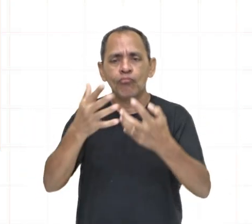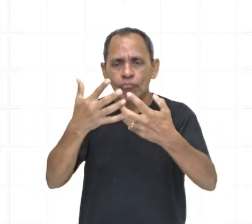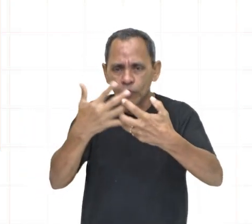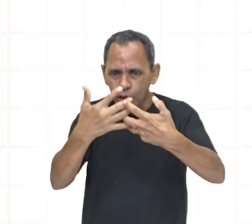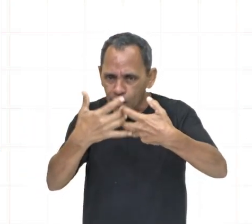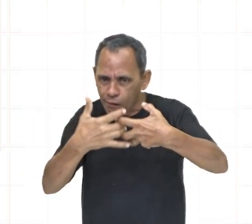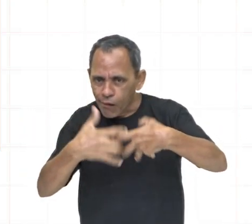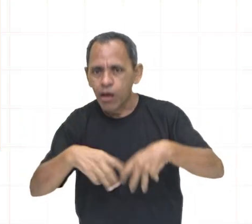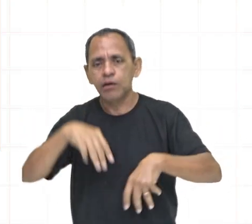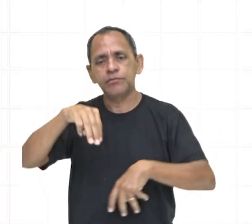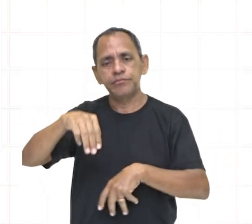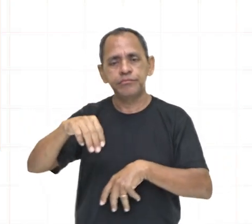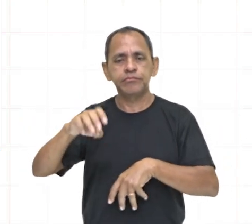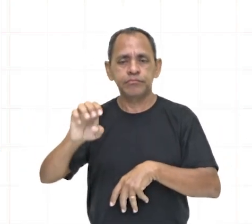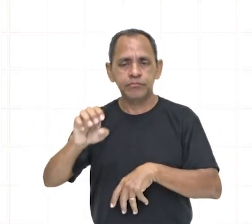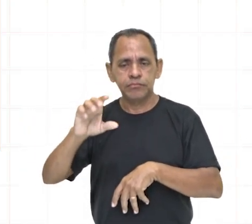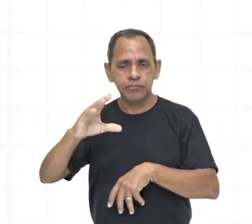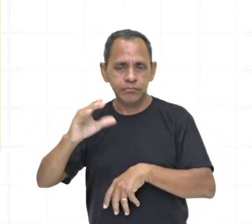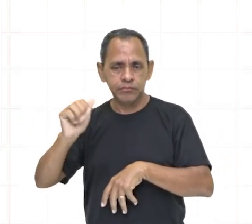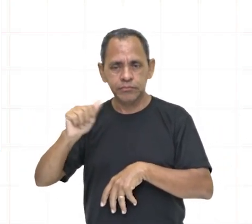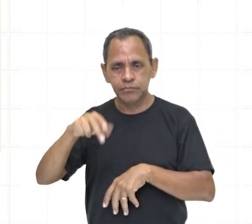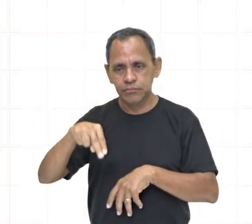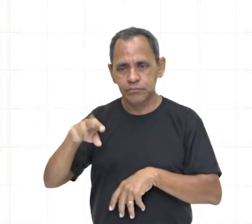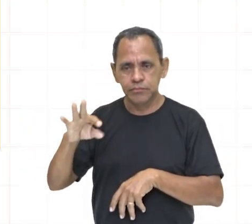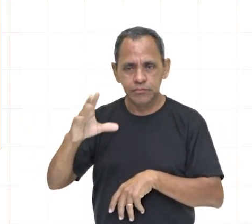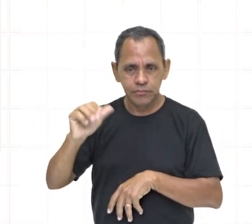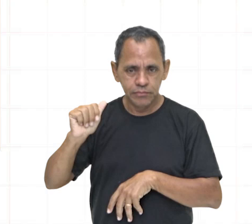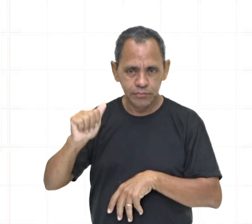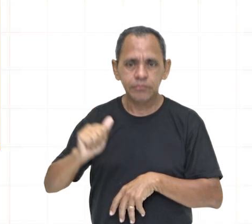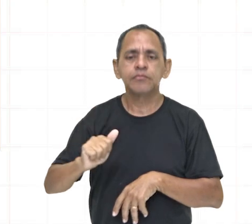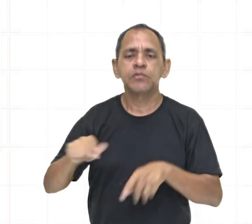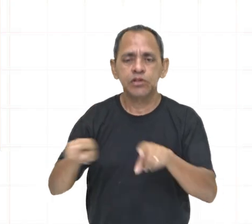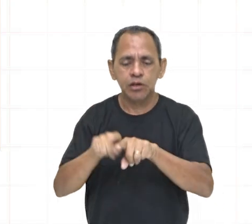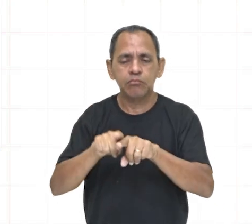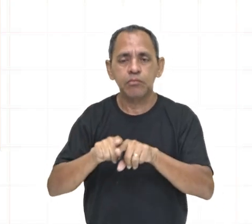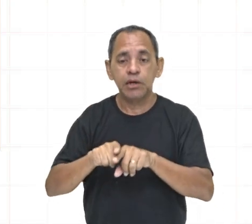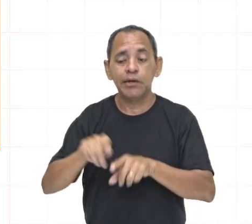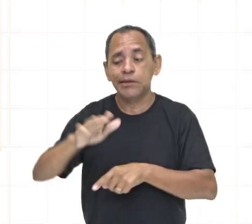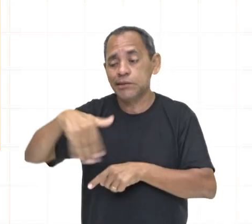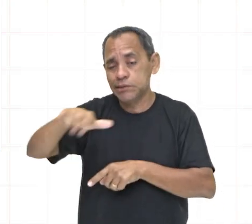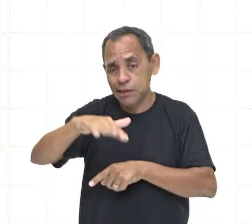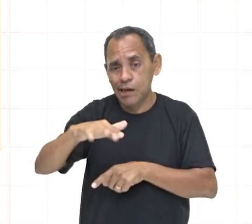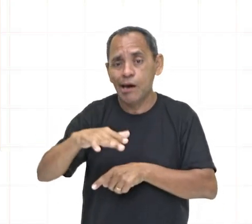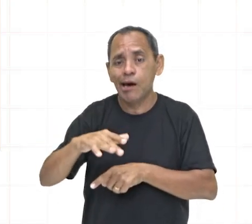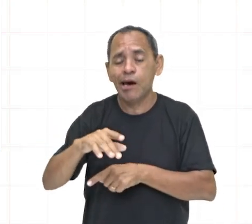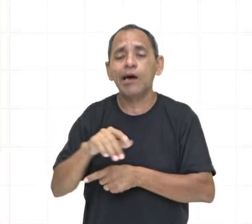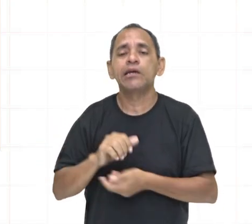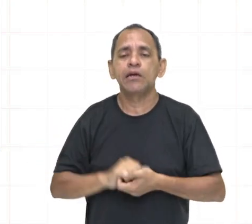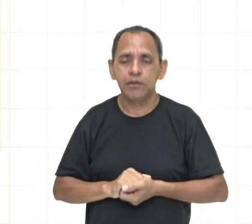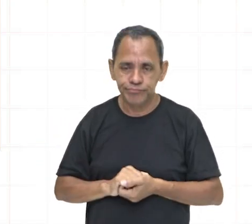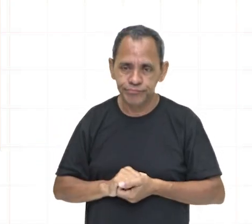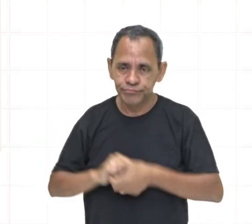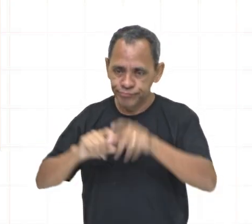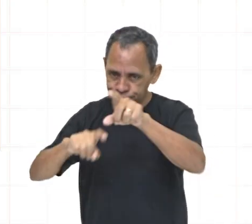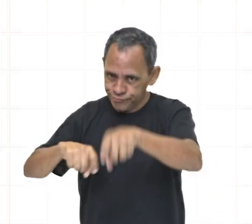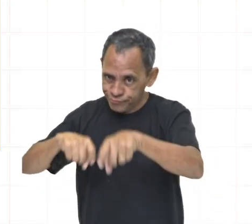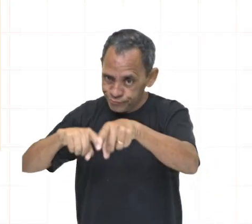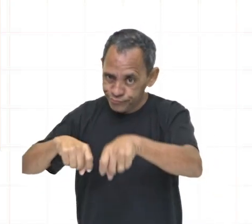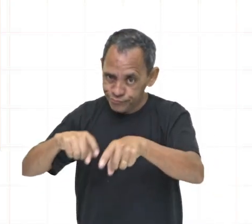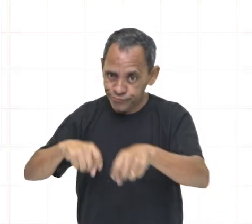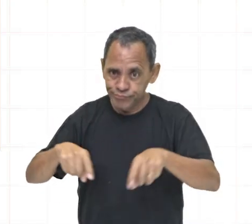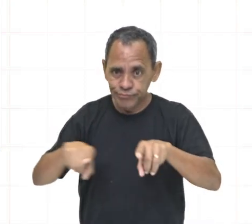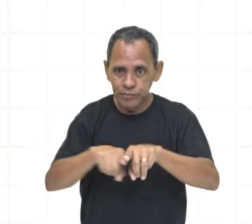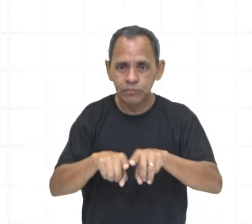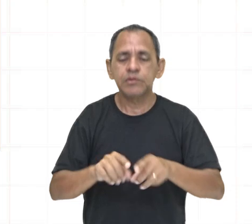a ficar desempregadas onde? Nessa parte da zona rural, né? Onde que ela vai trabalhar? Tem